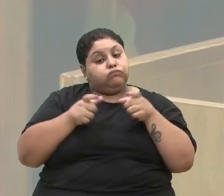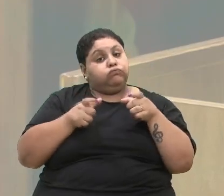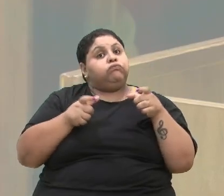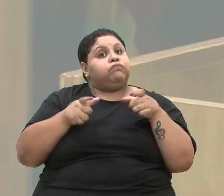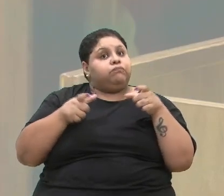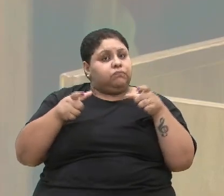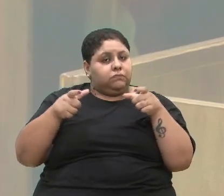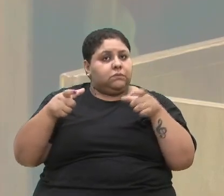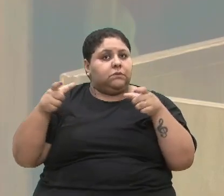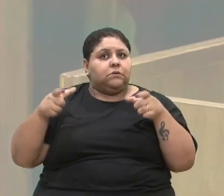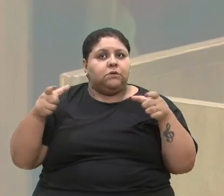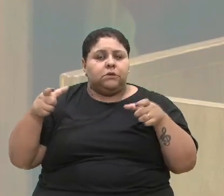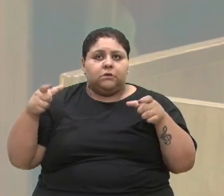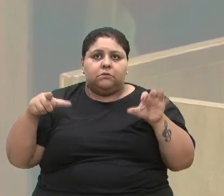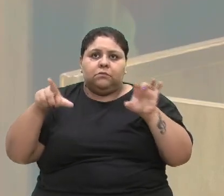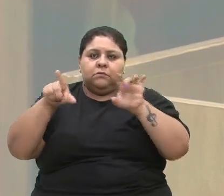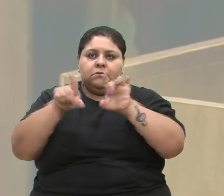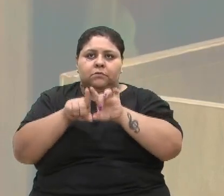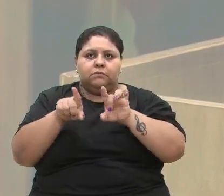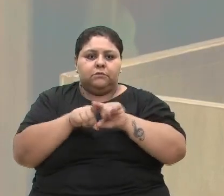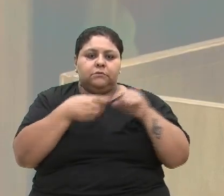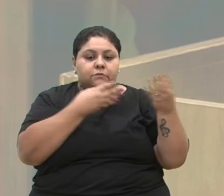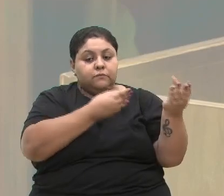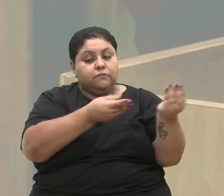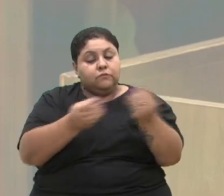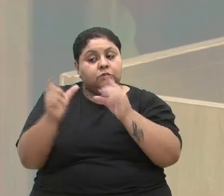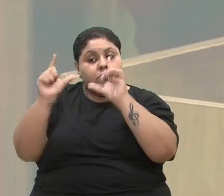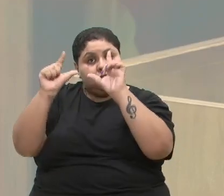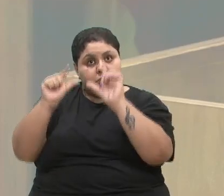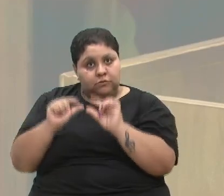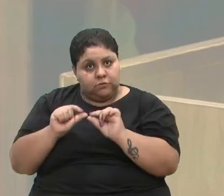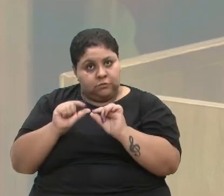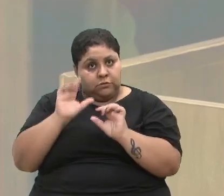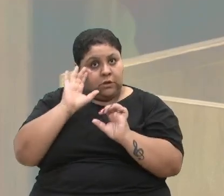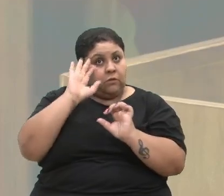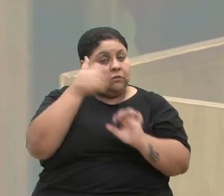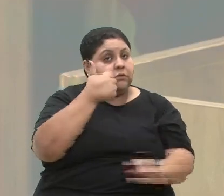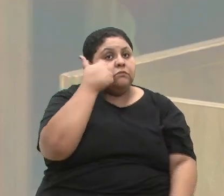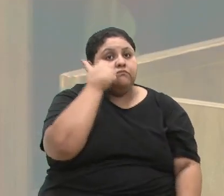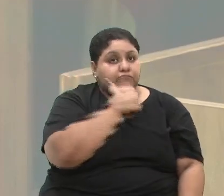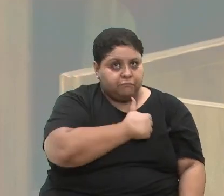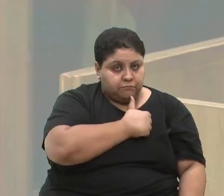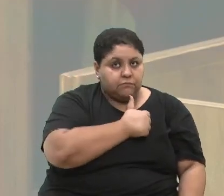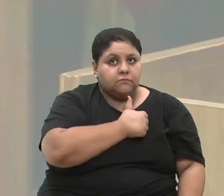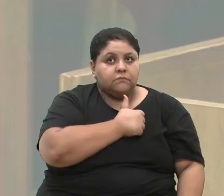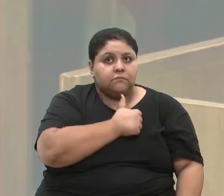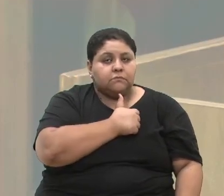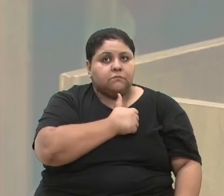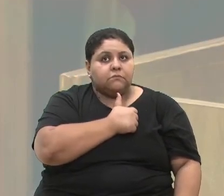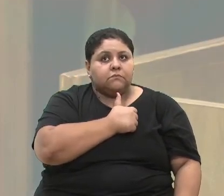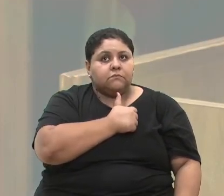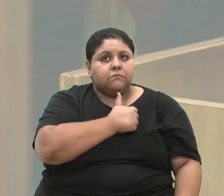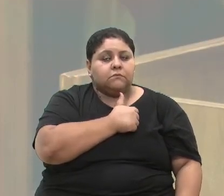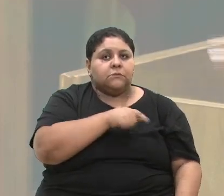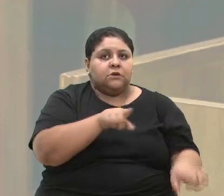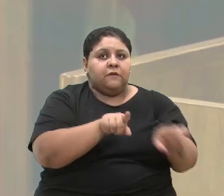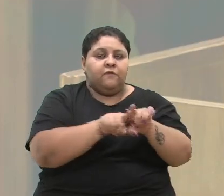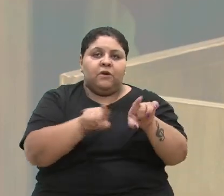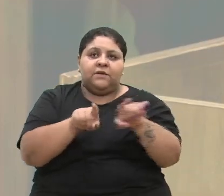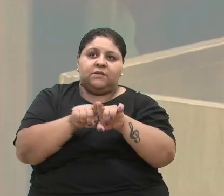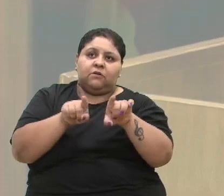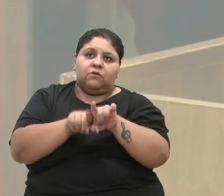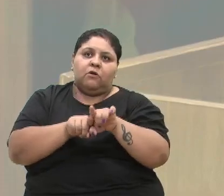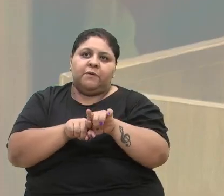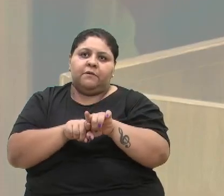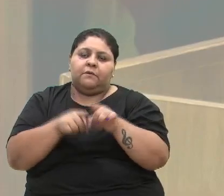que pareça, é muito menor do que acontece com a mulher, o percentual é ínfimo, perto do que acontece com a